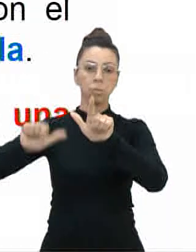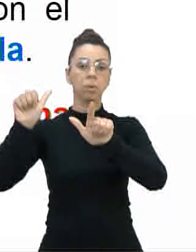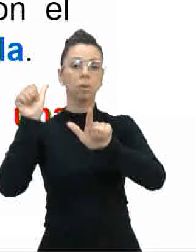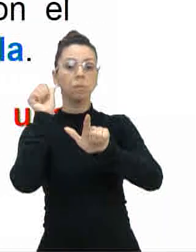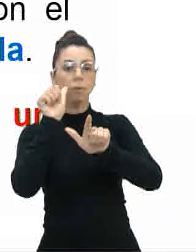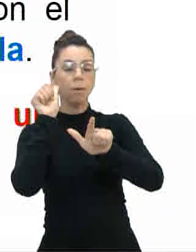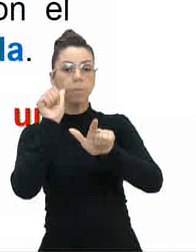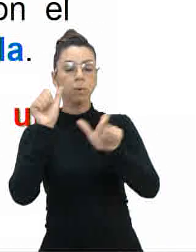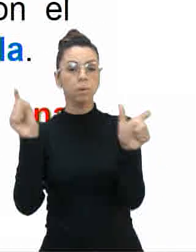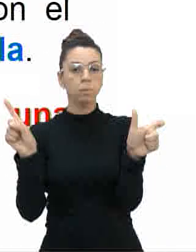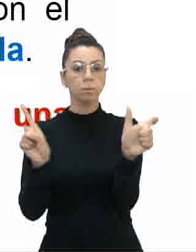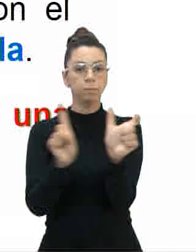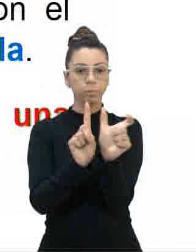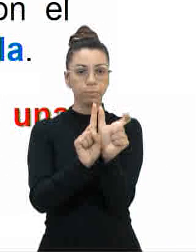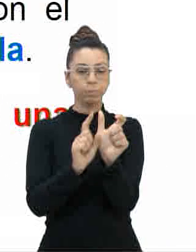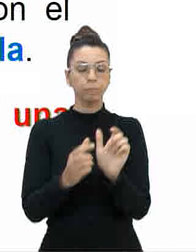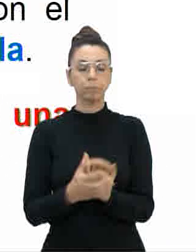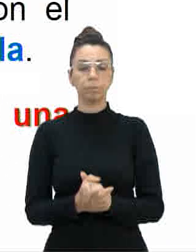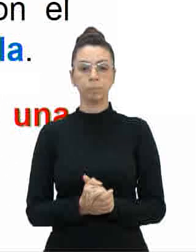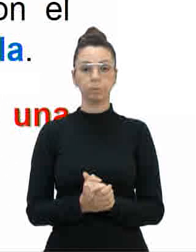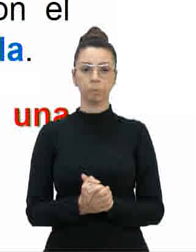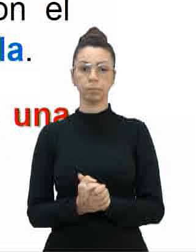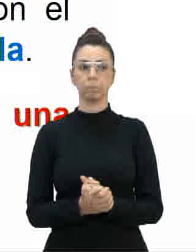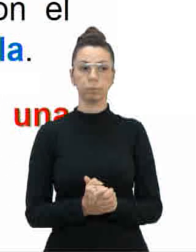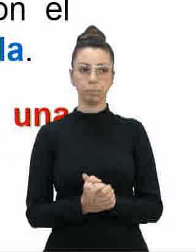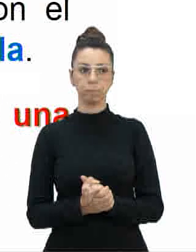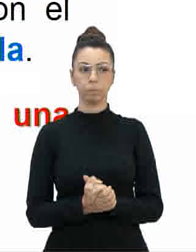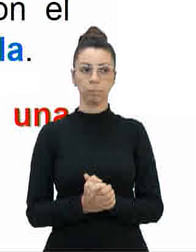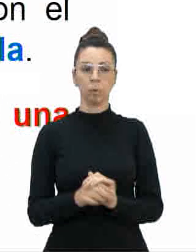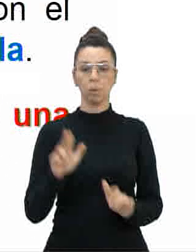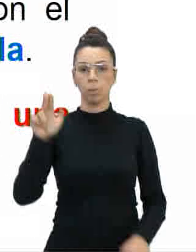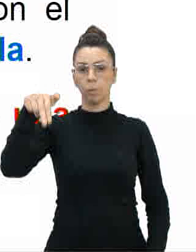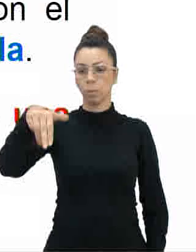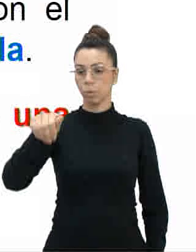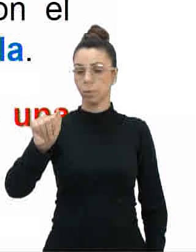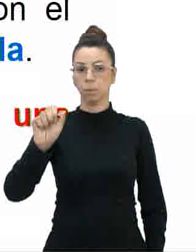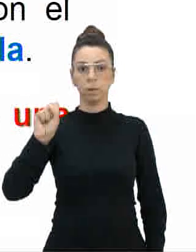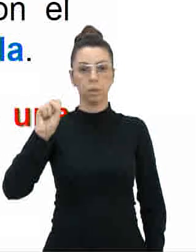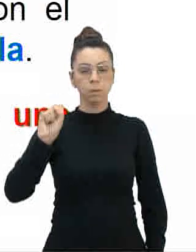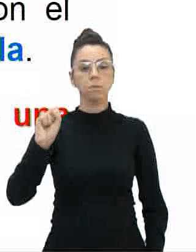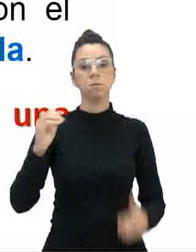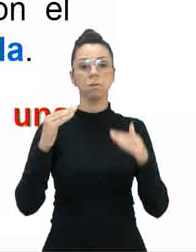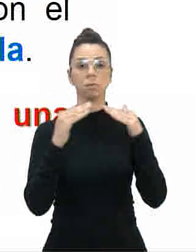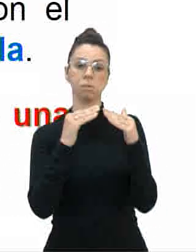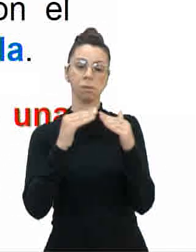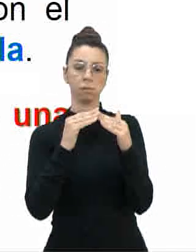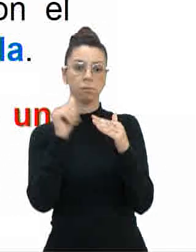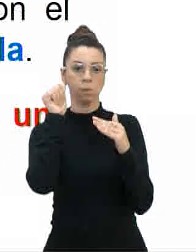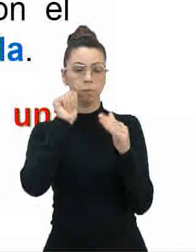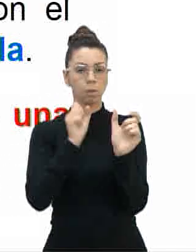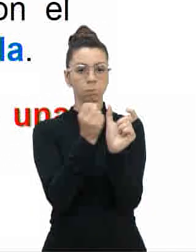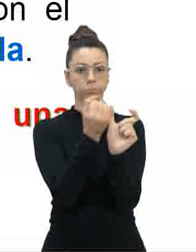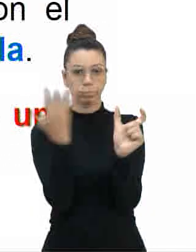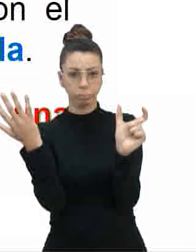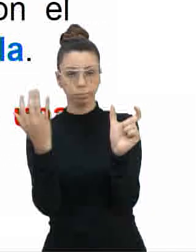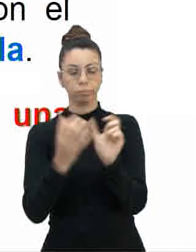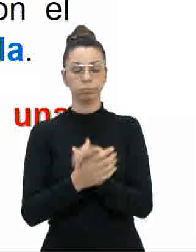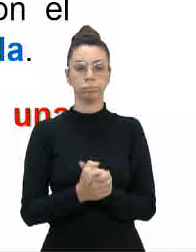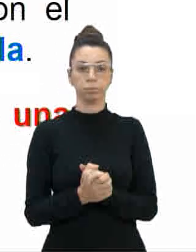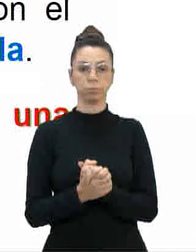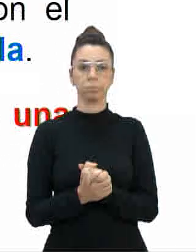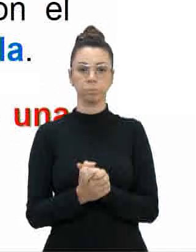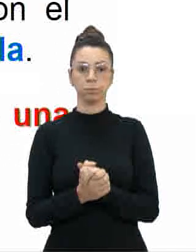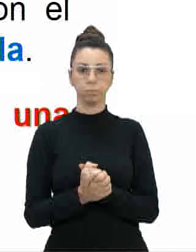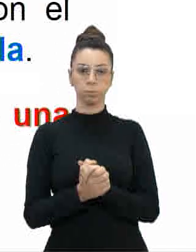singular, e eram umas casas, feminino plural, inteligentes, que se encarregavam de